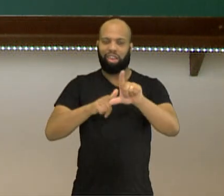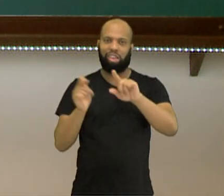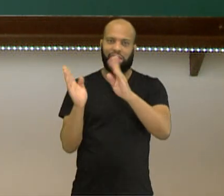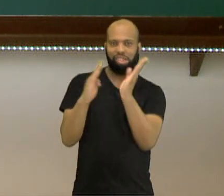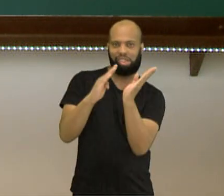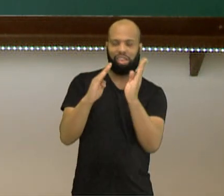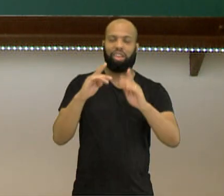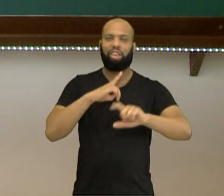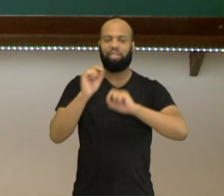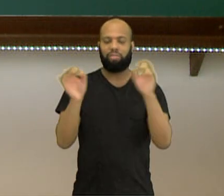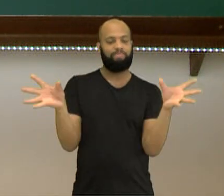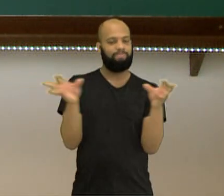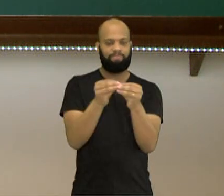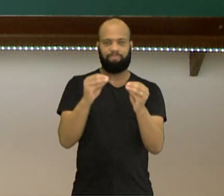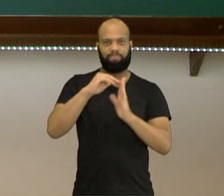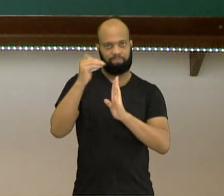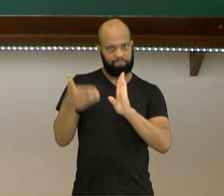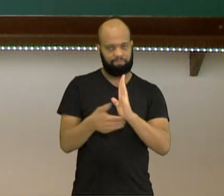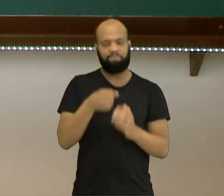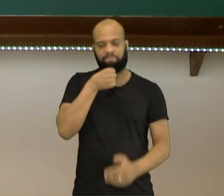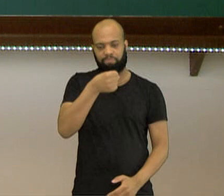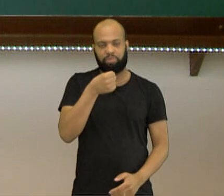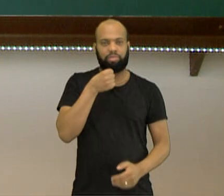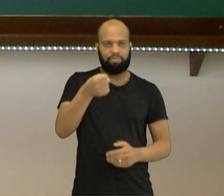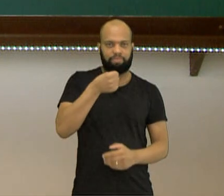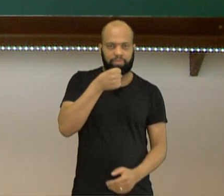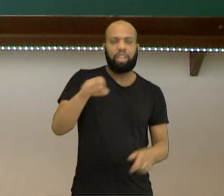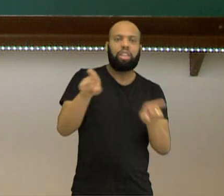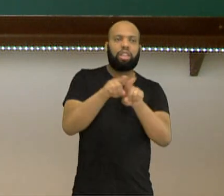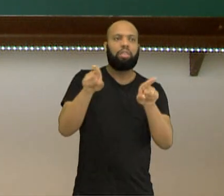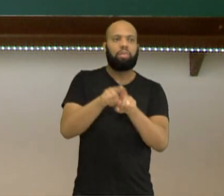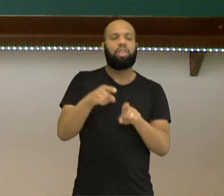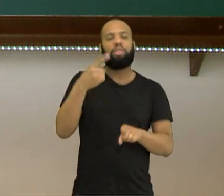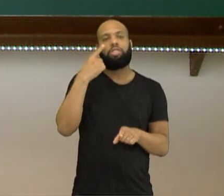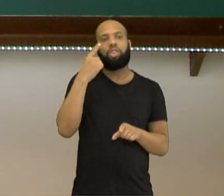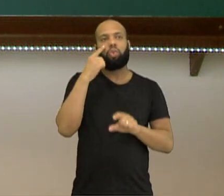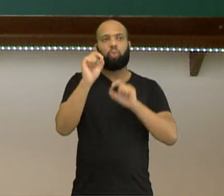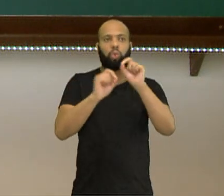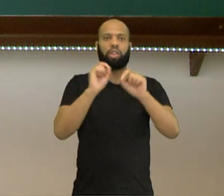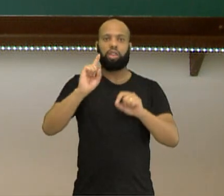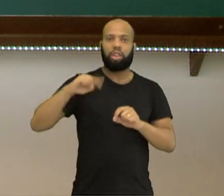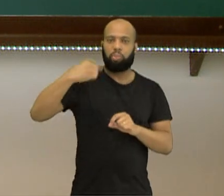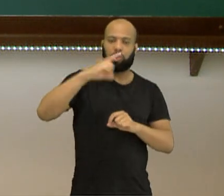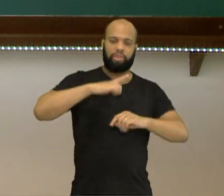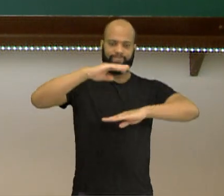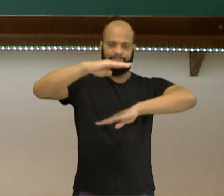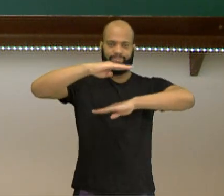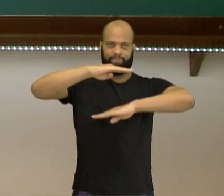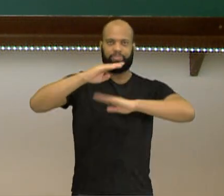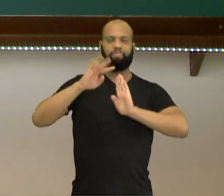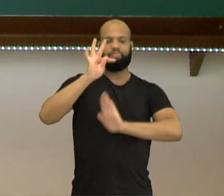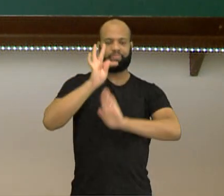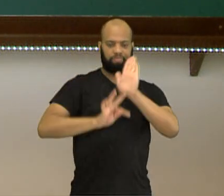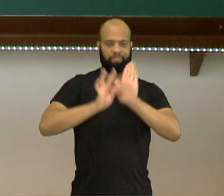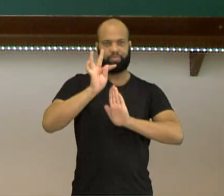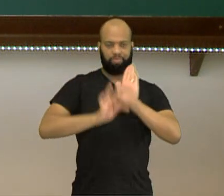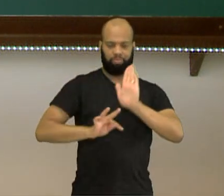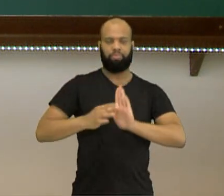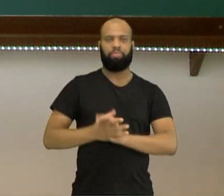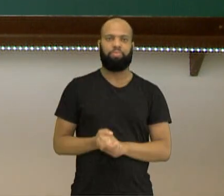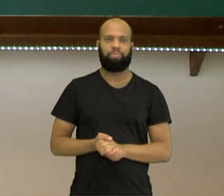vai resumir a matéria que vamos ler ali, ou acrescentar algo mais para